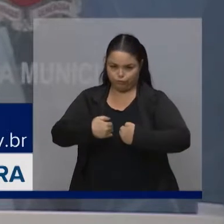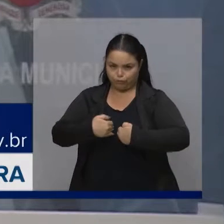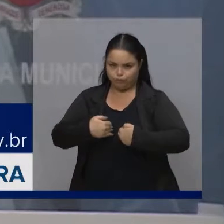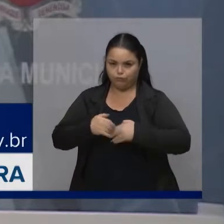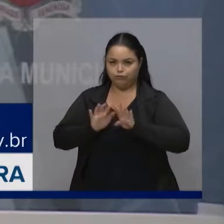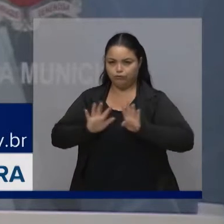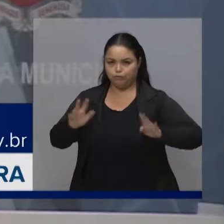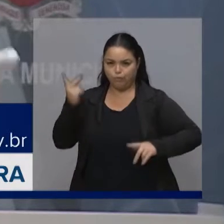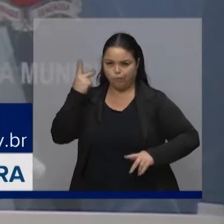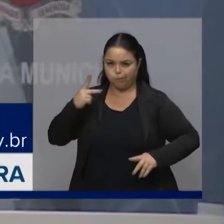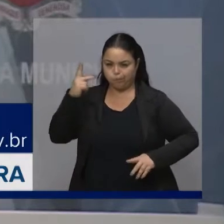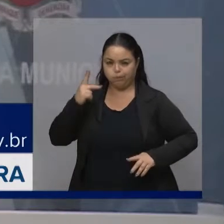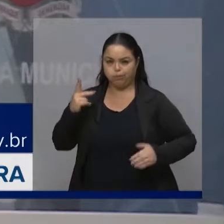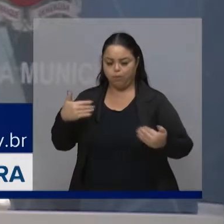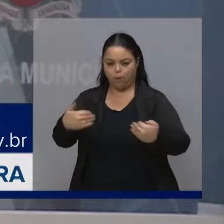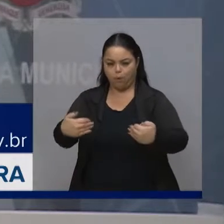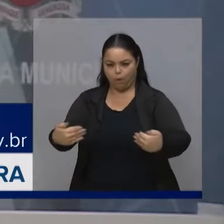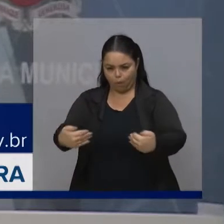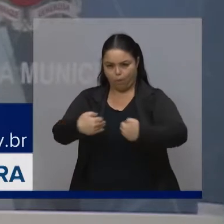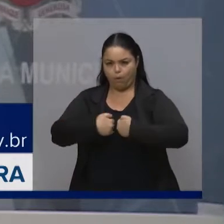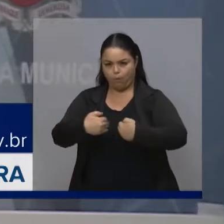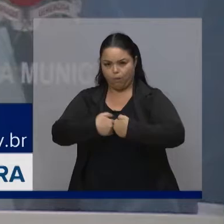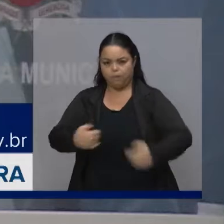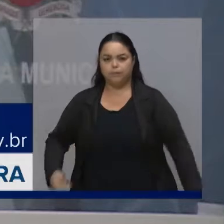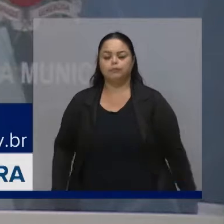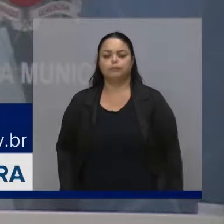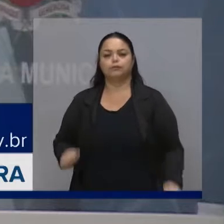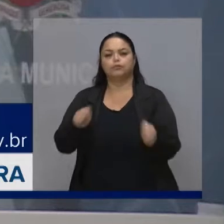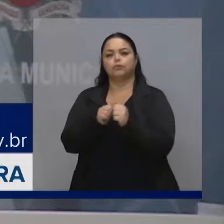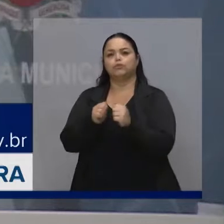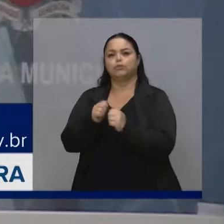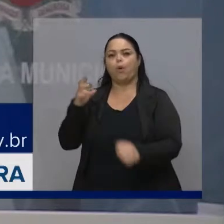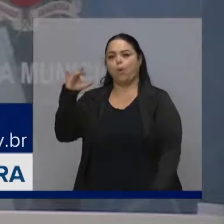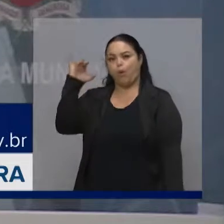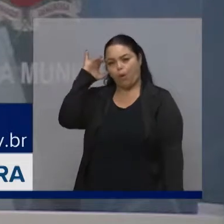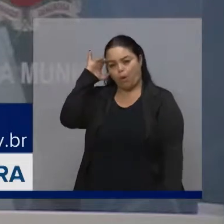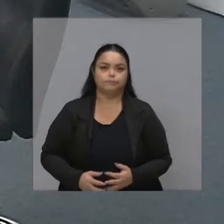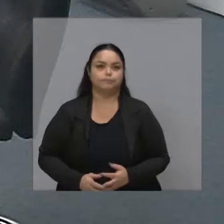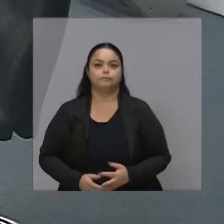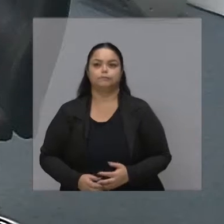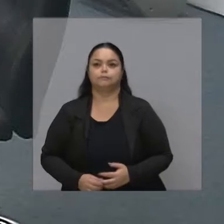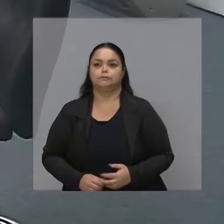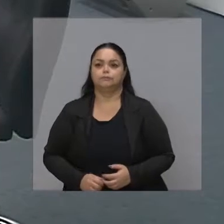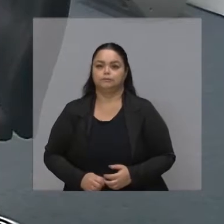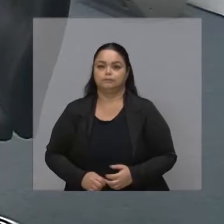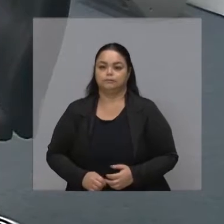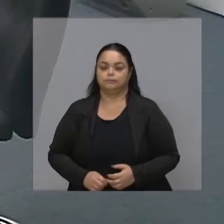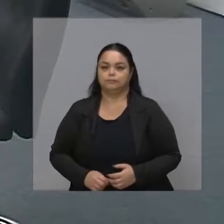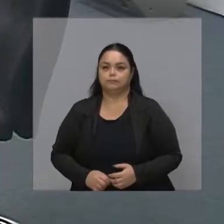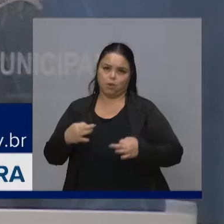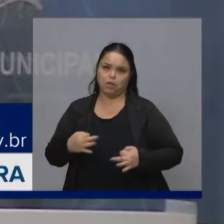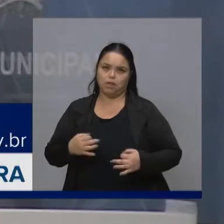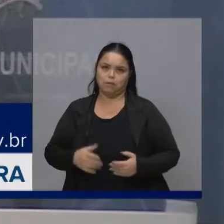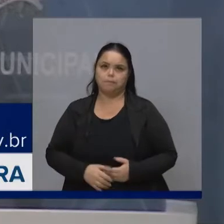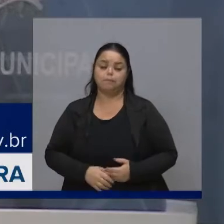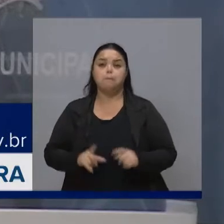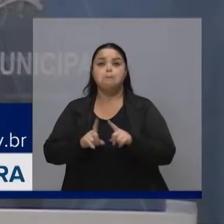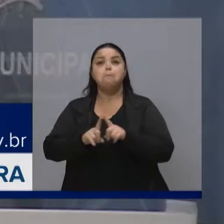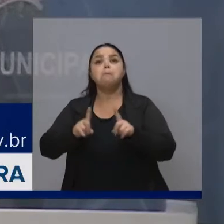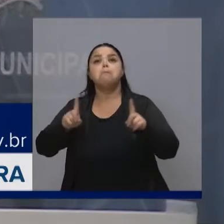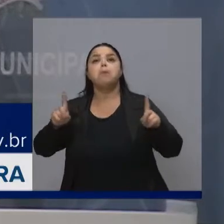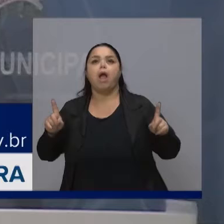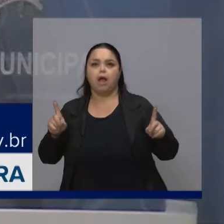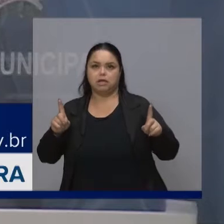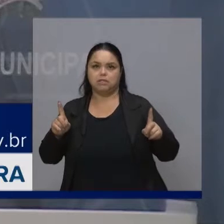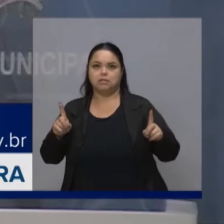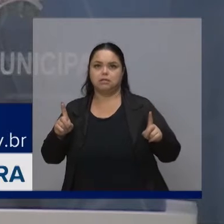para a implantação de locais específicos para acolher autistas em supermercados. Quem também usou a tribuna foi o vereador Lino